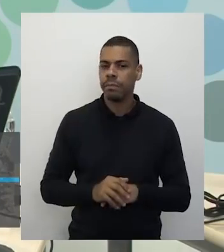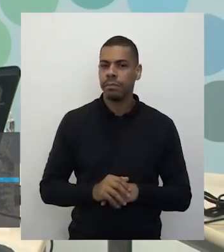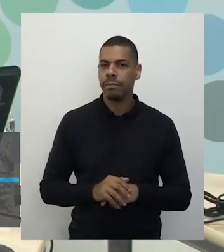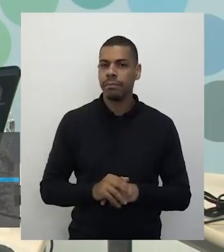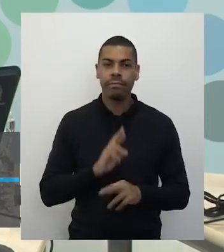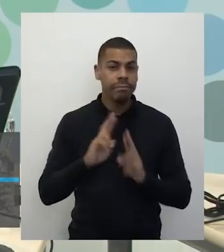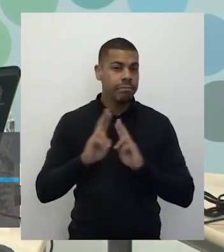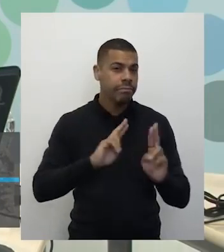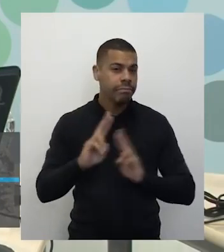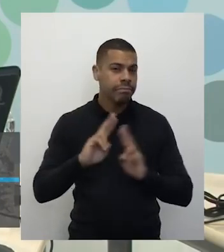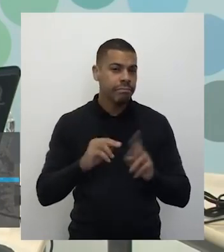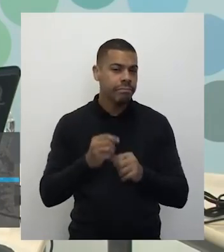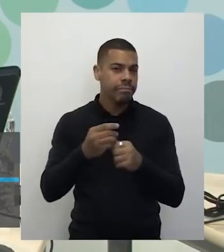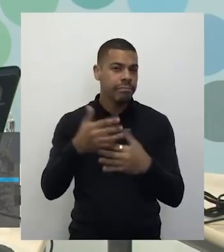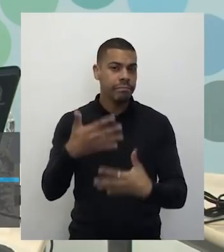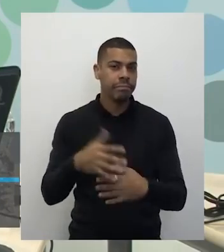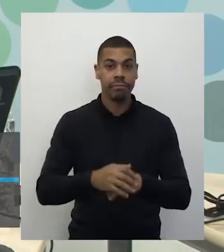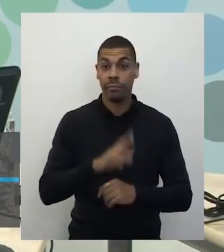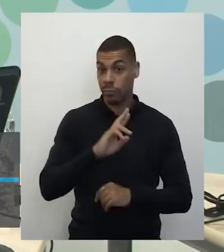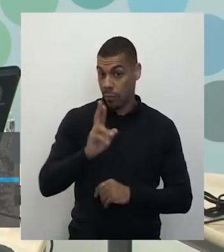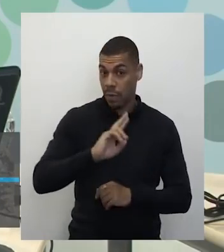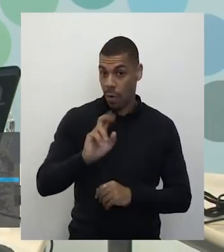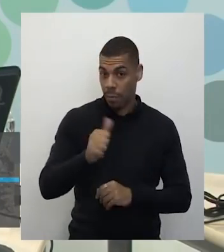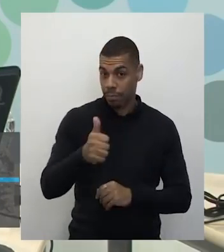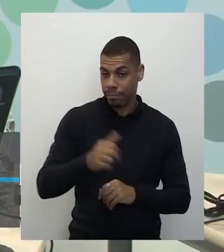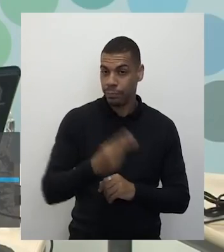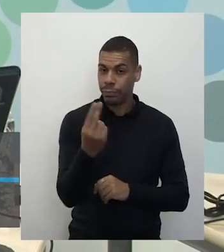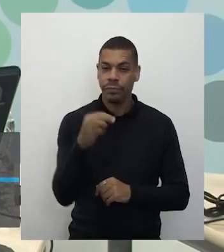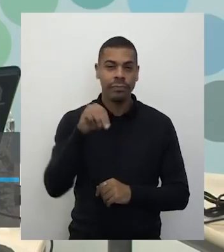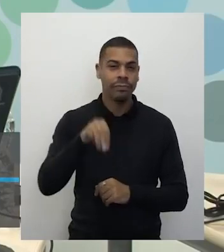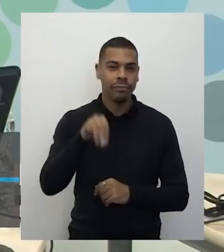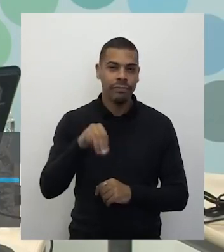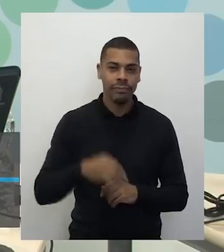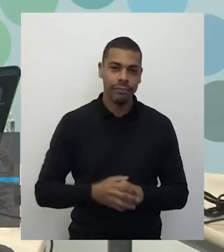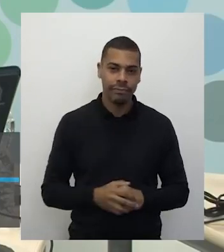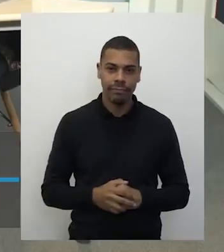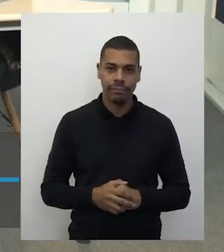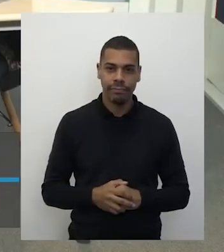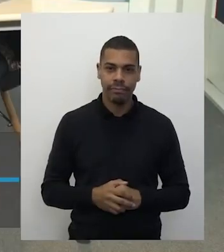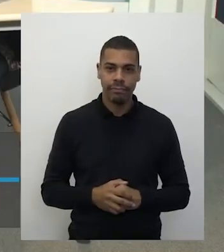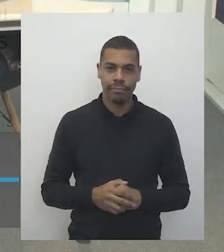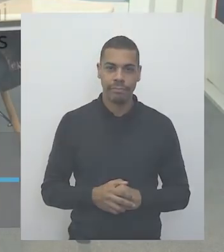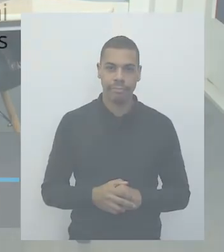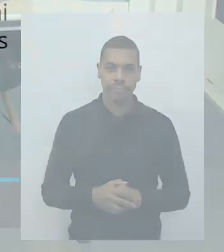aí da memória e vê qual que você consegue responder para mim, tá bom? 2 minutinhos.